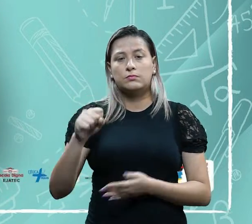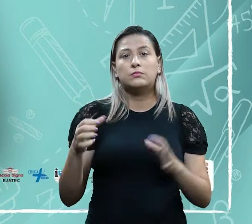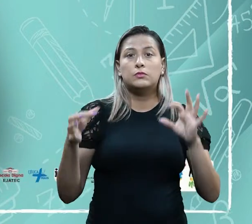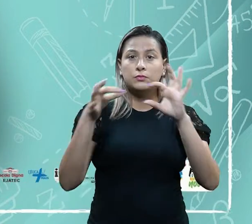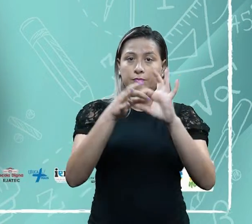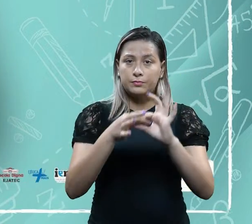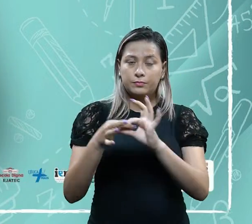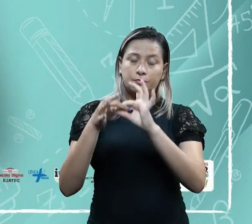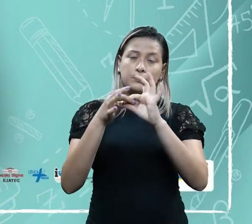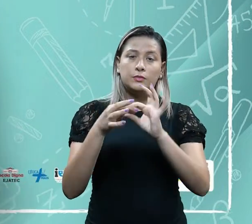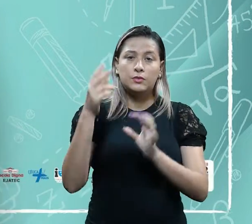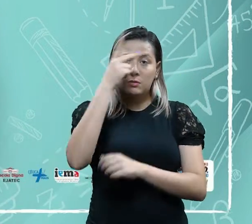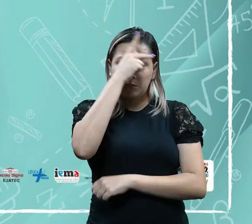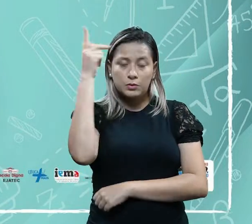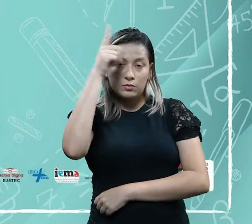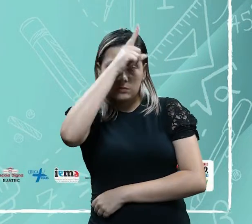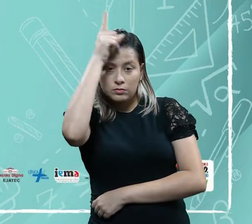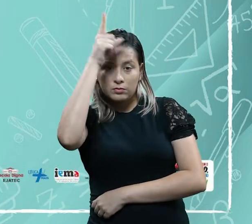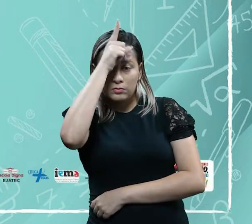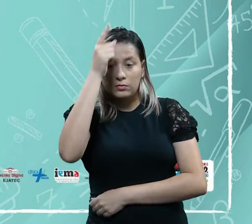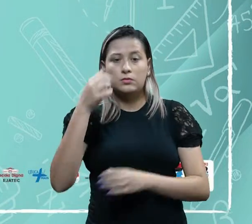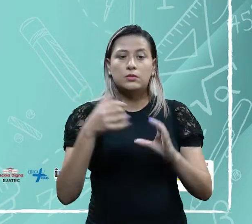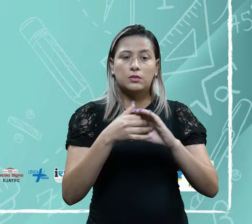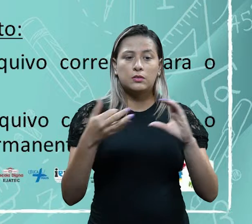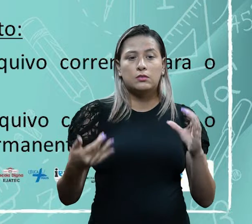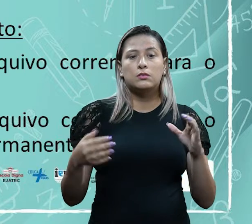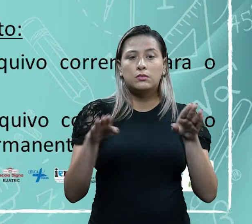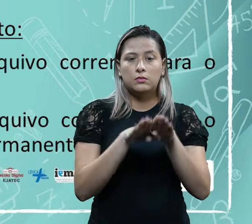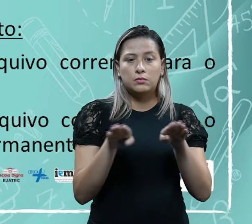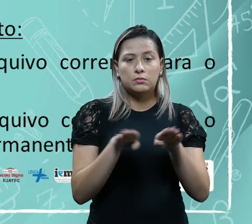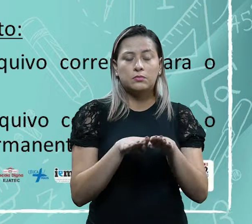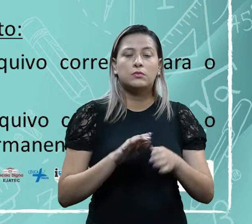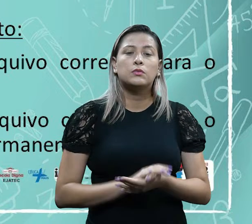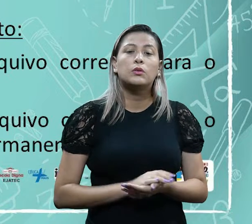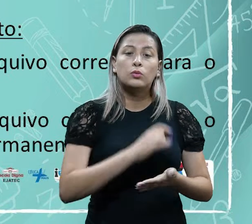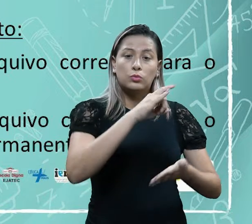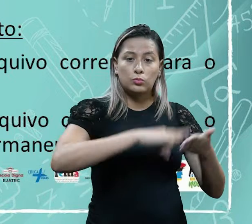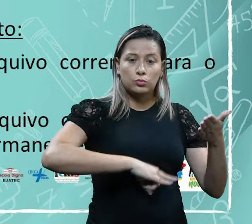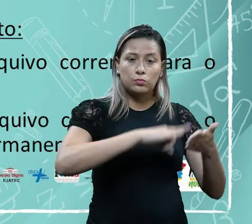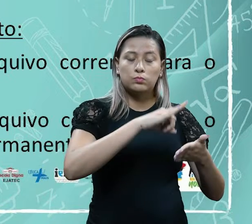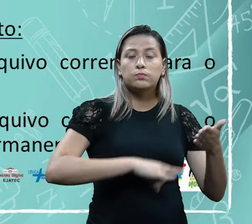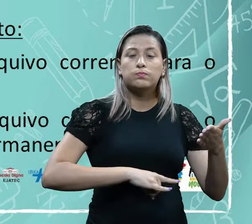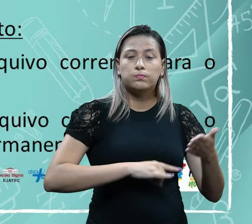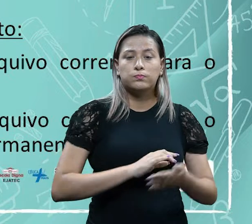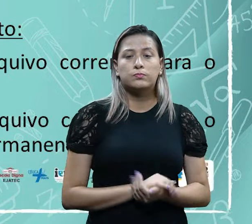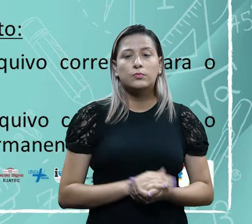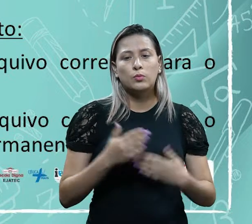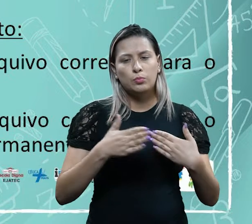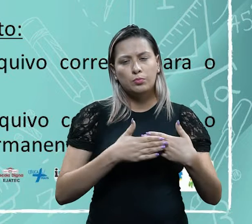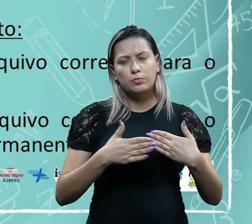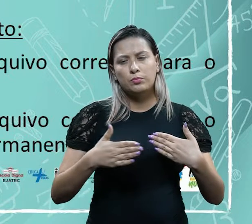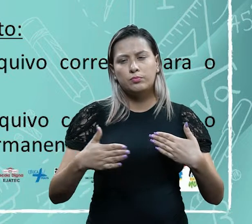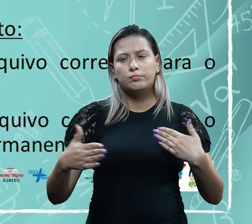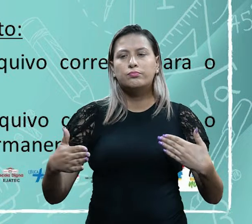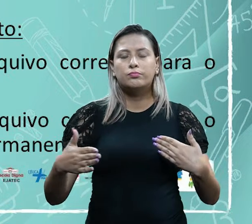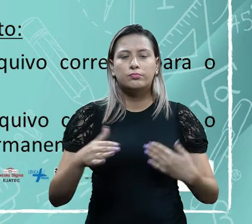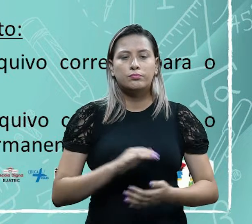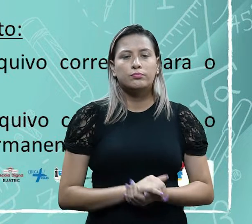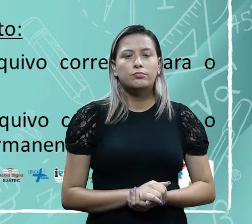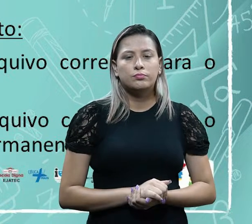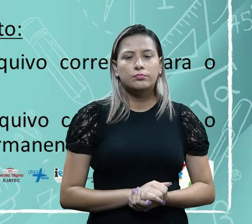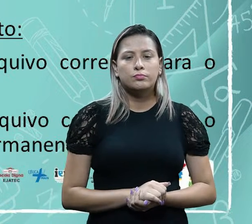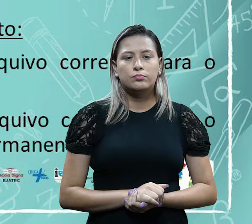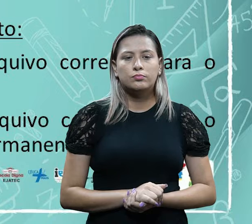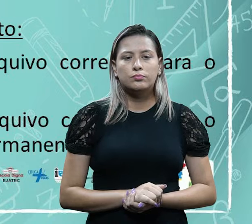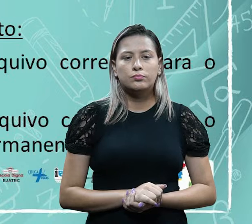justamente aos produtores. Outra característica que nós temos aqui é que quando os documentos, né, ele cumpre o seu prazo, né,